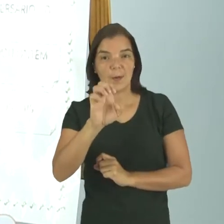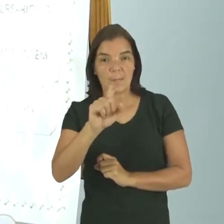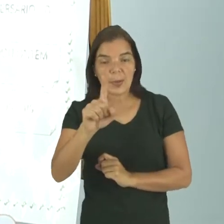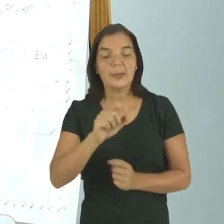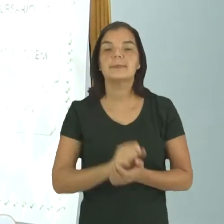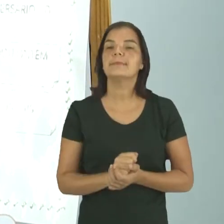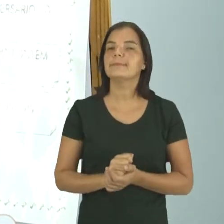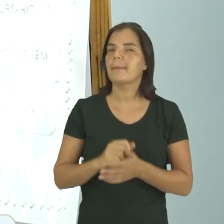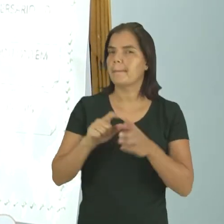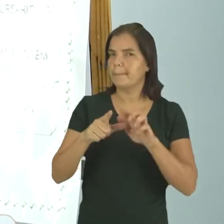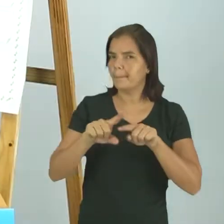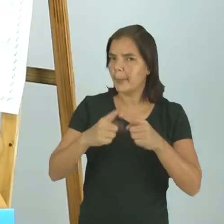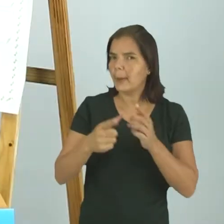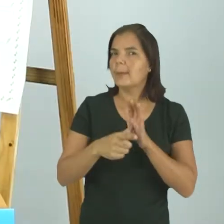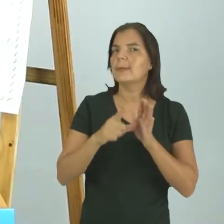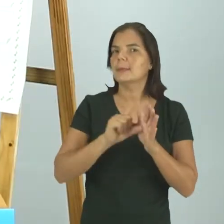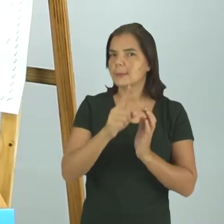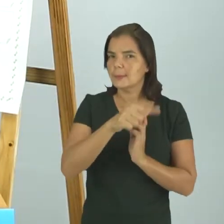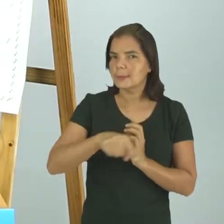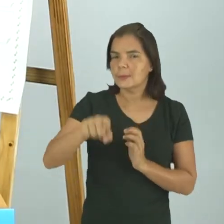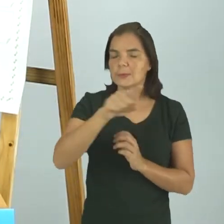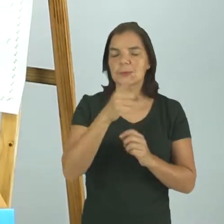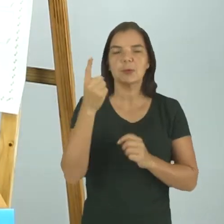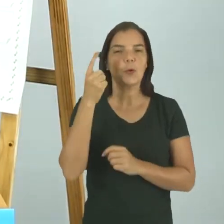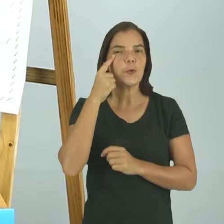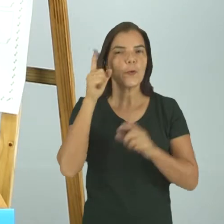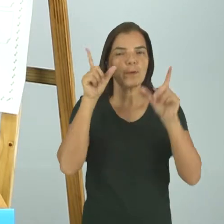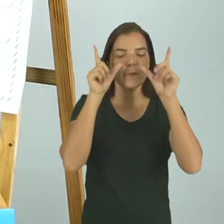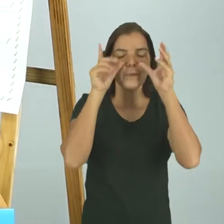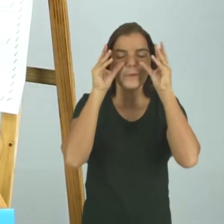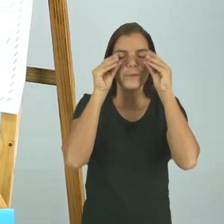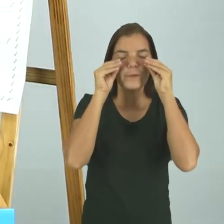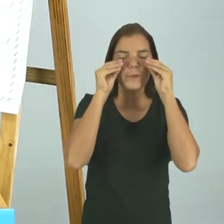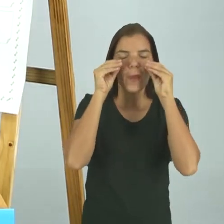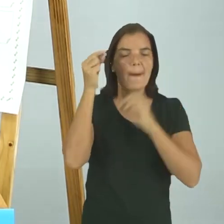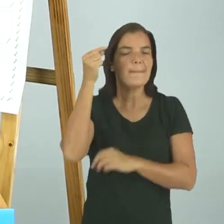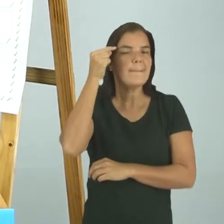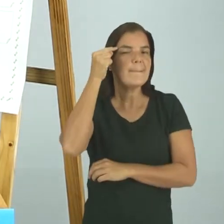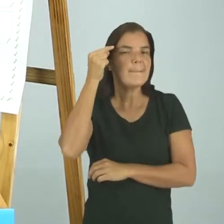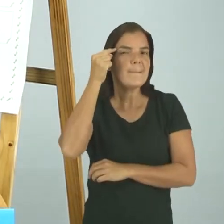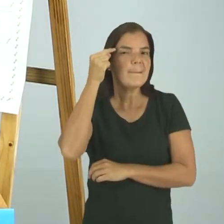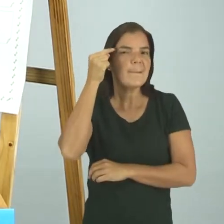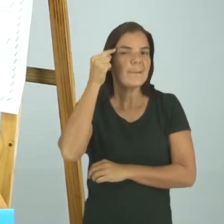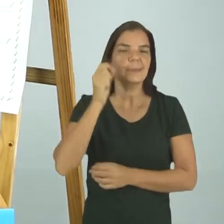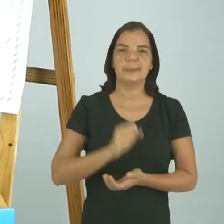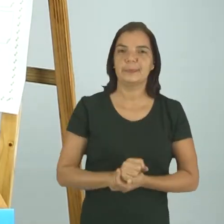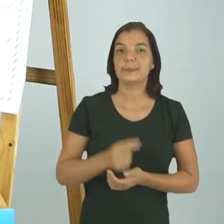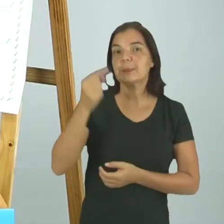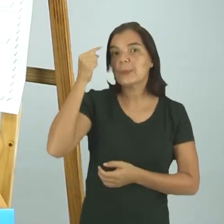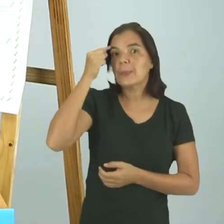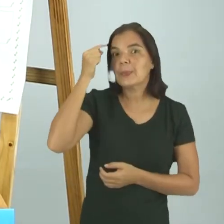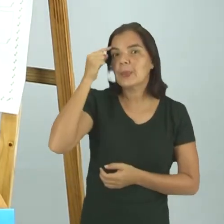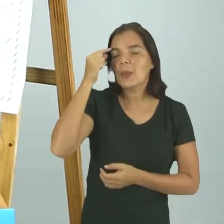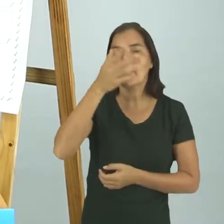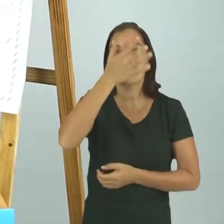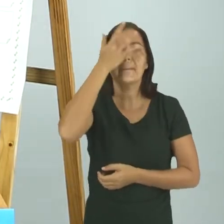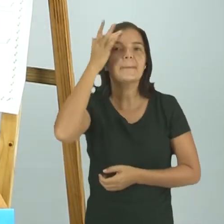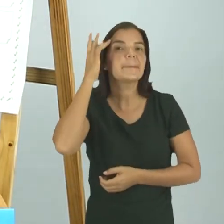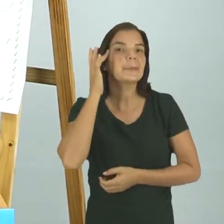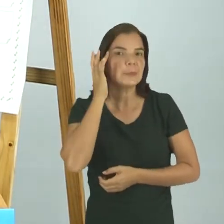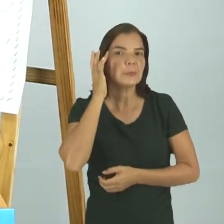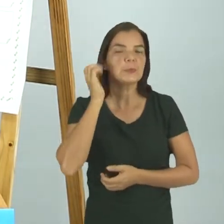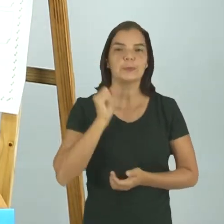antes disso, eu quero que vocês fechem os olhos e pensem. Pensem em